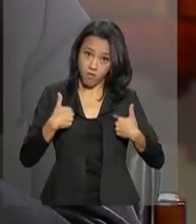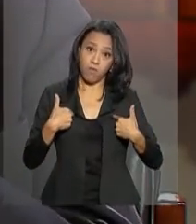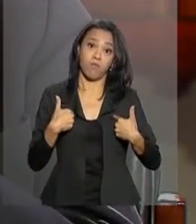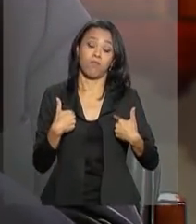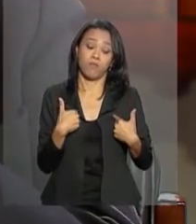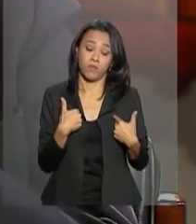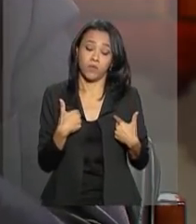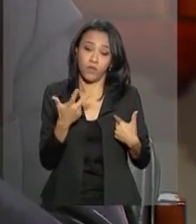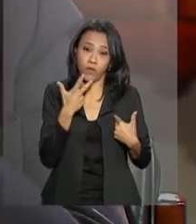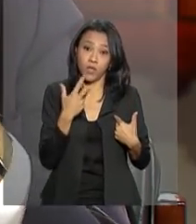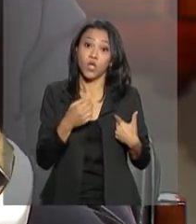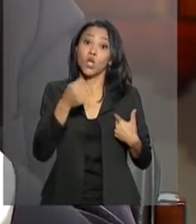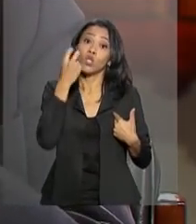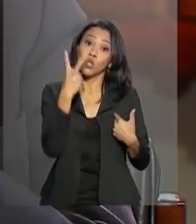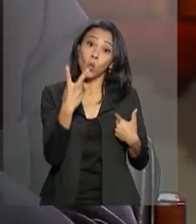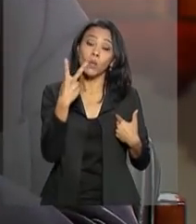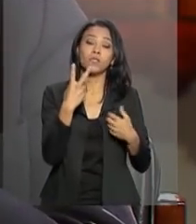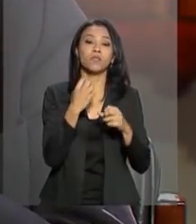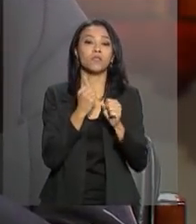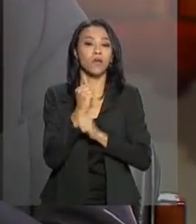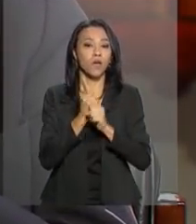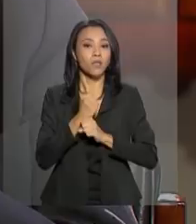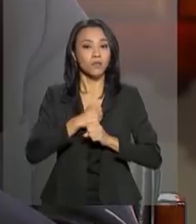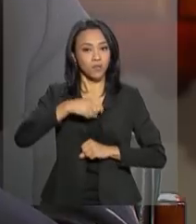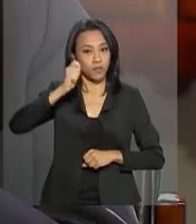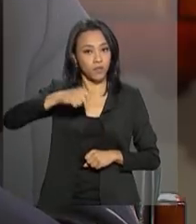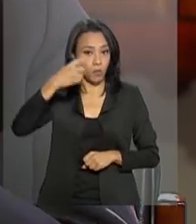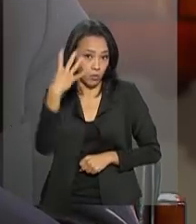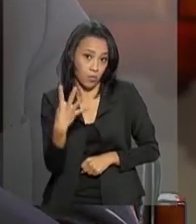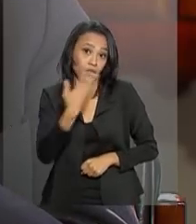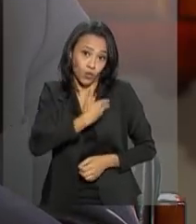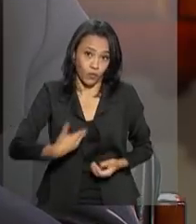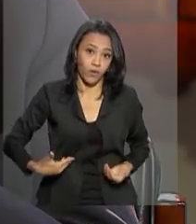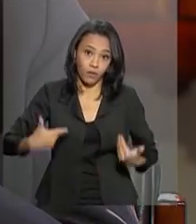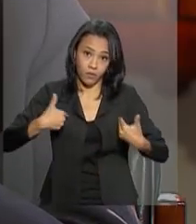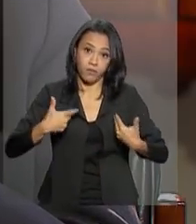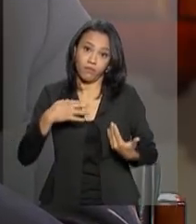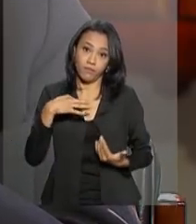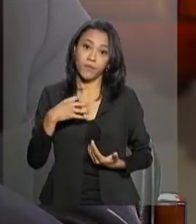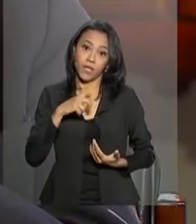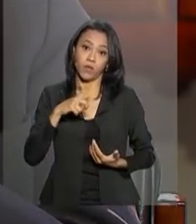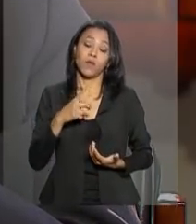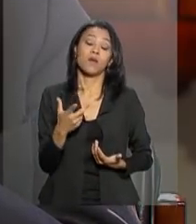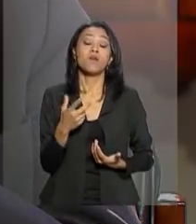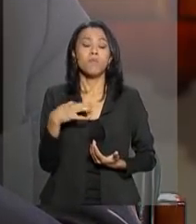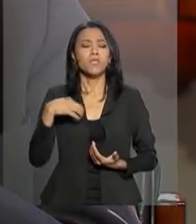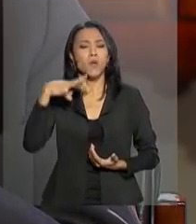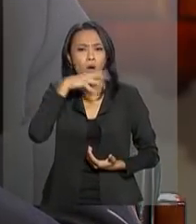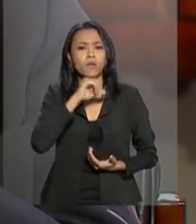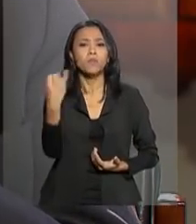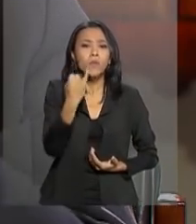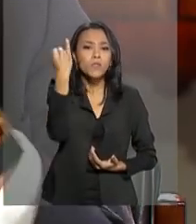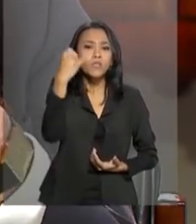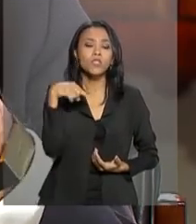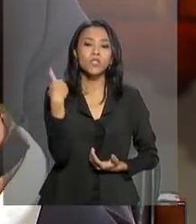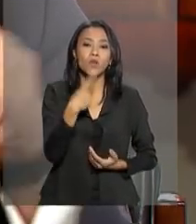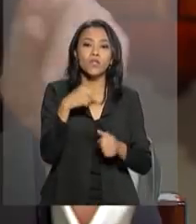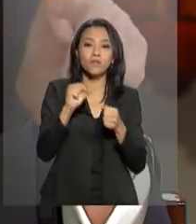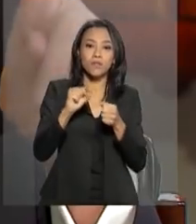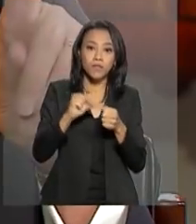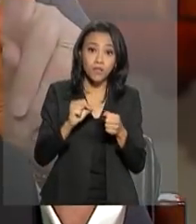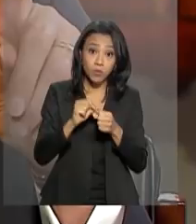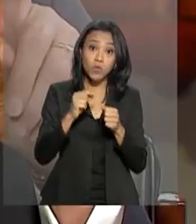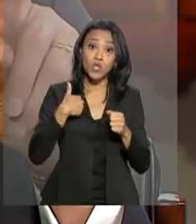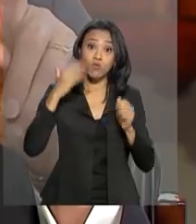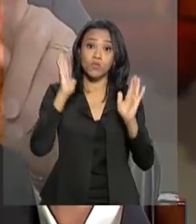apenas 2 anos e 3, 4 meses de governo, não é? Mas eu acharia importante que nós fizéssemos o que eu